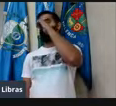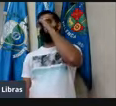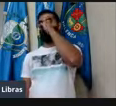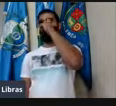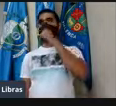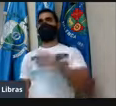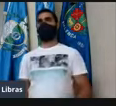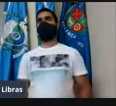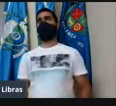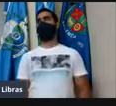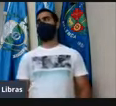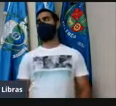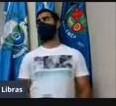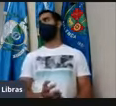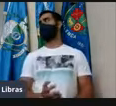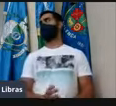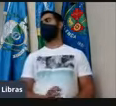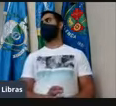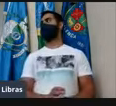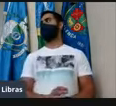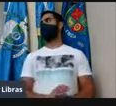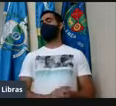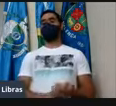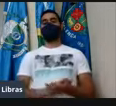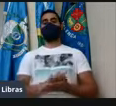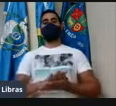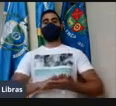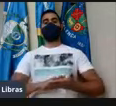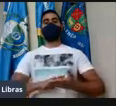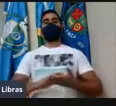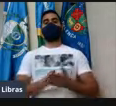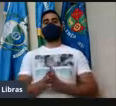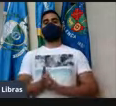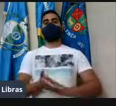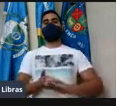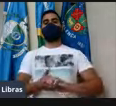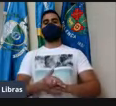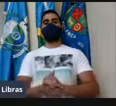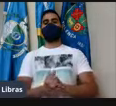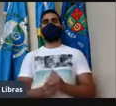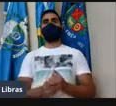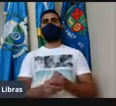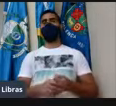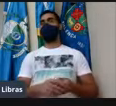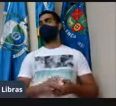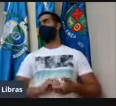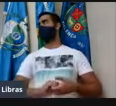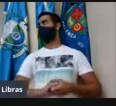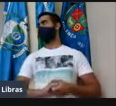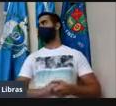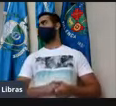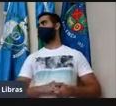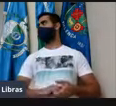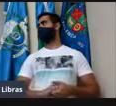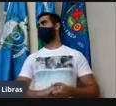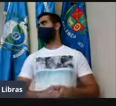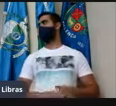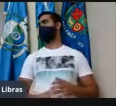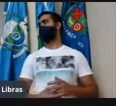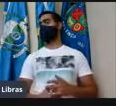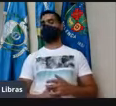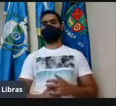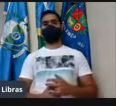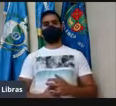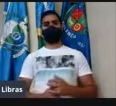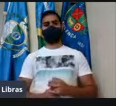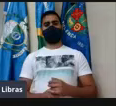Presença dos senhores vereadores. Doutor Aloysio Saulo Breves Baia. David Barbosa Nogueira. Fabiane